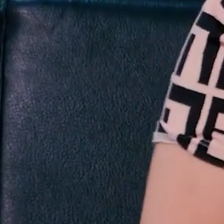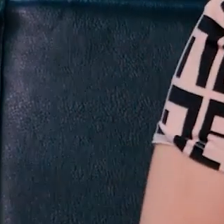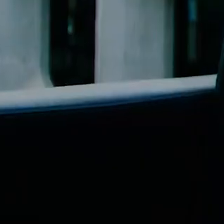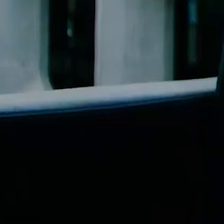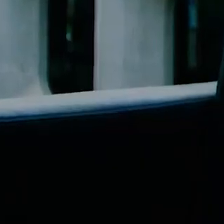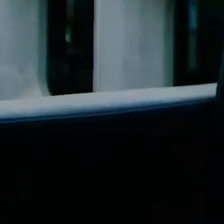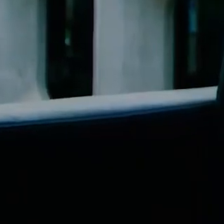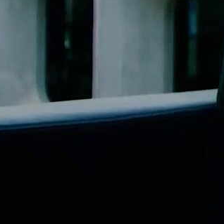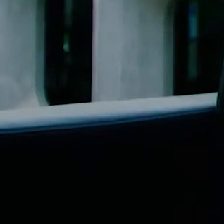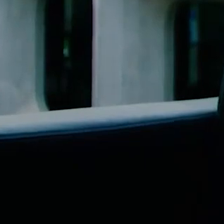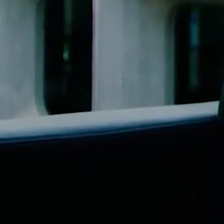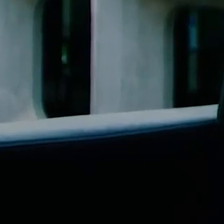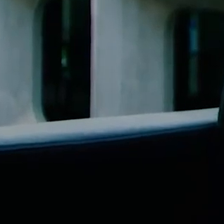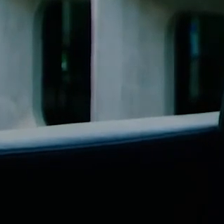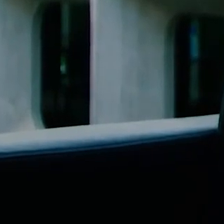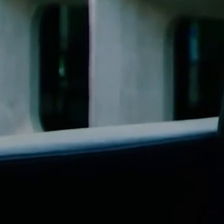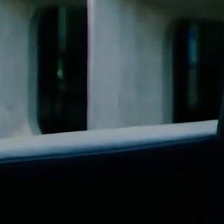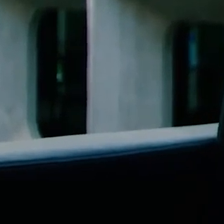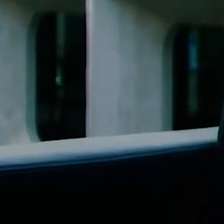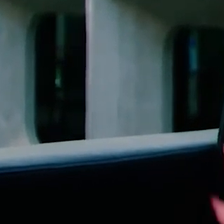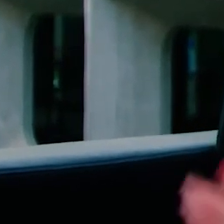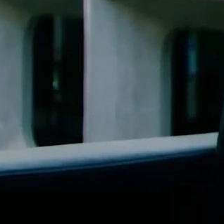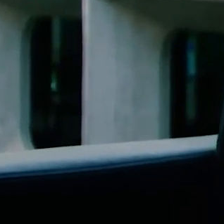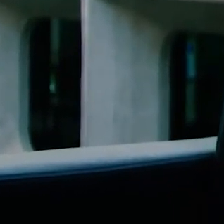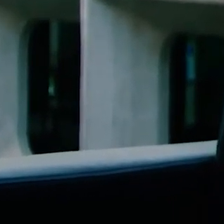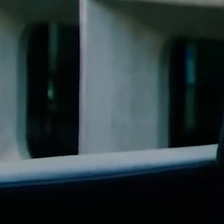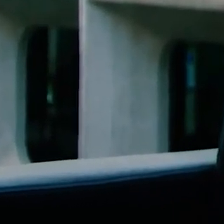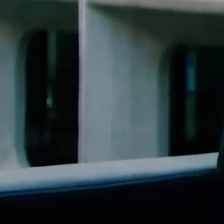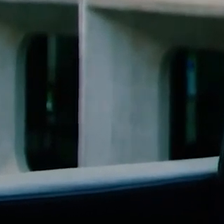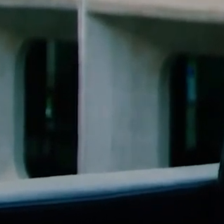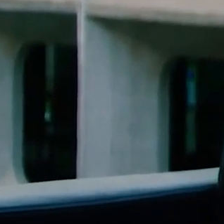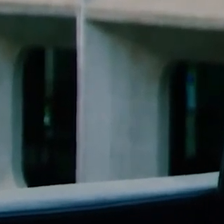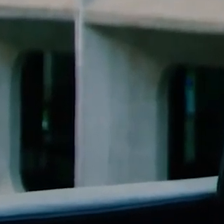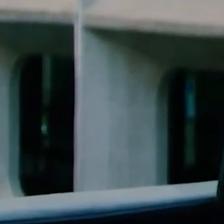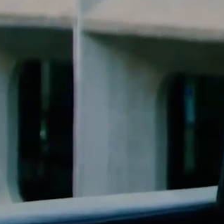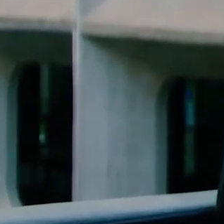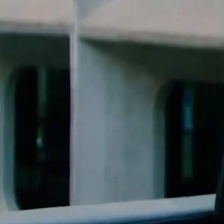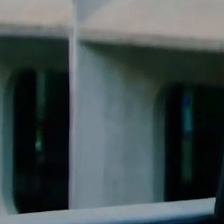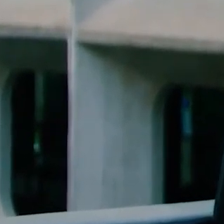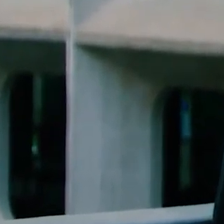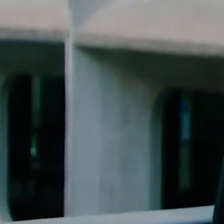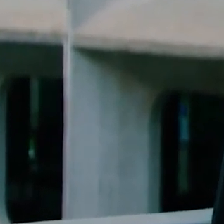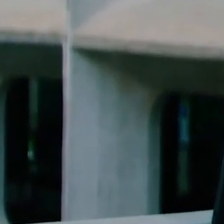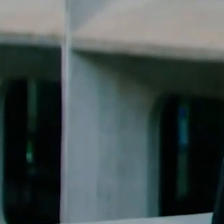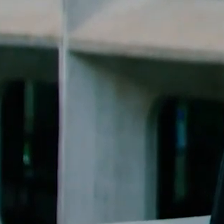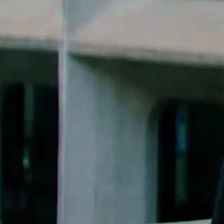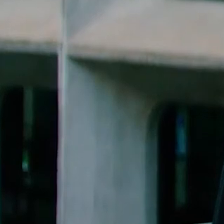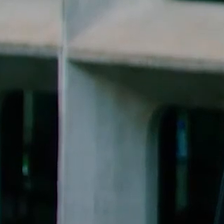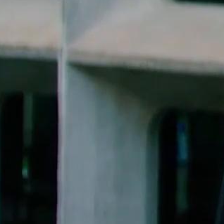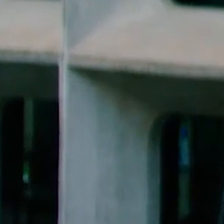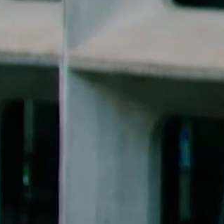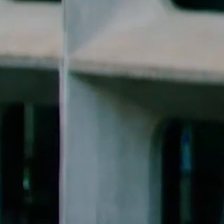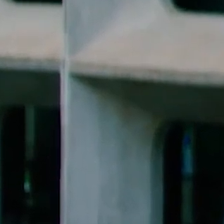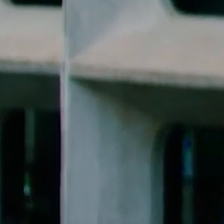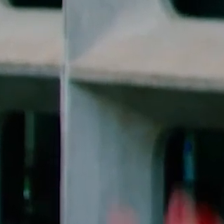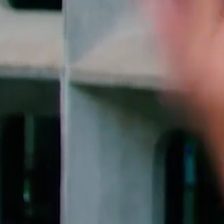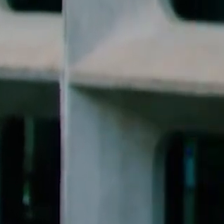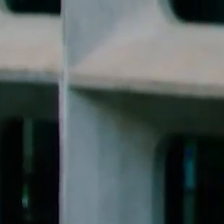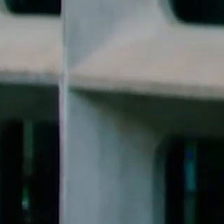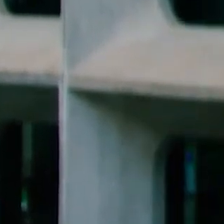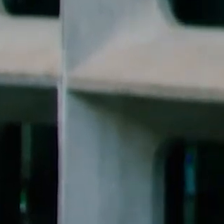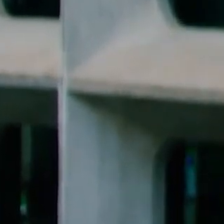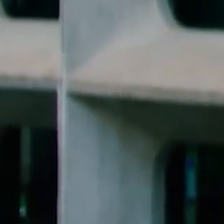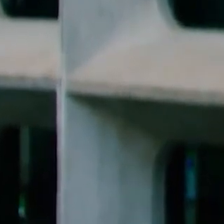causem a doença. Mas a vacina demora cerca de 15 dias para fazer efeito. Então, sim, podem aparecer sintomas de uma gripe que você